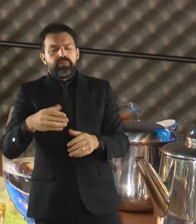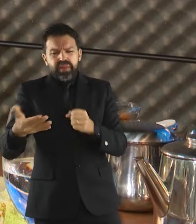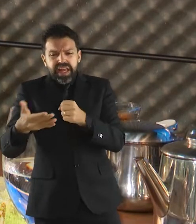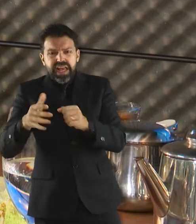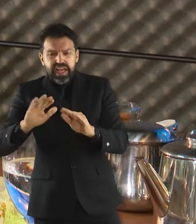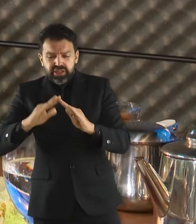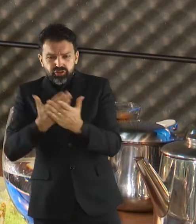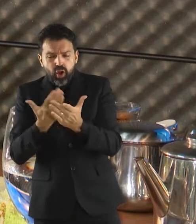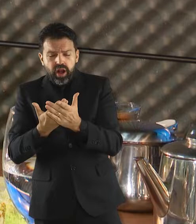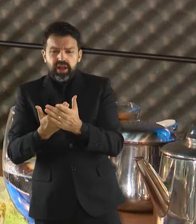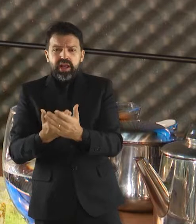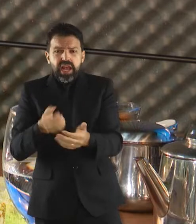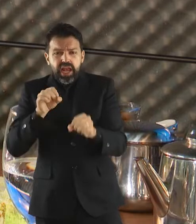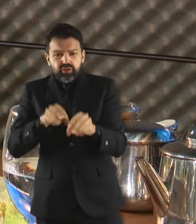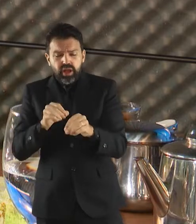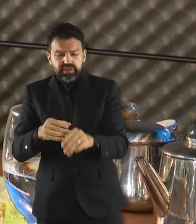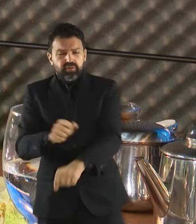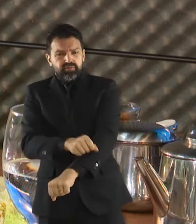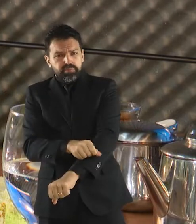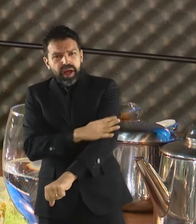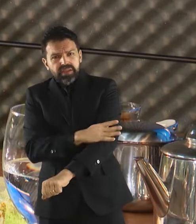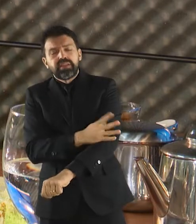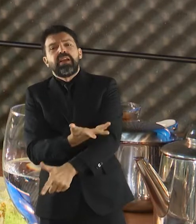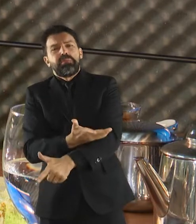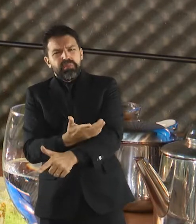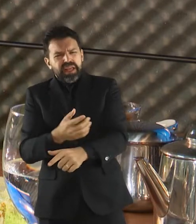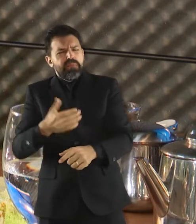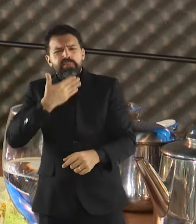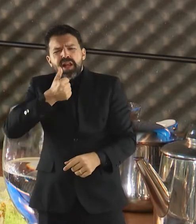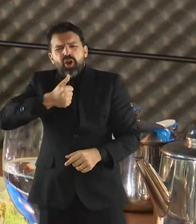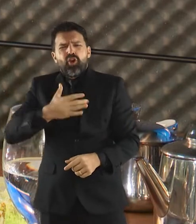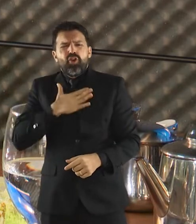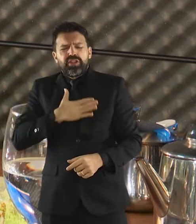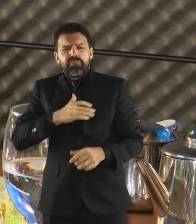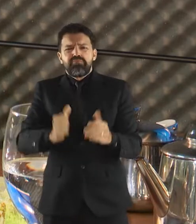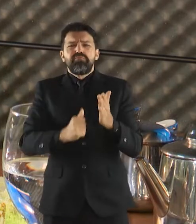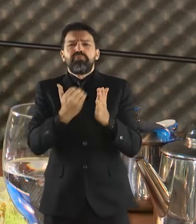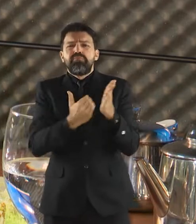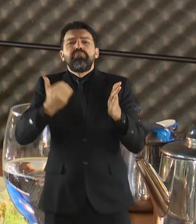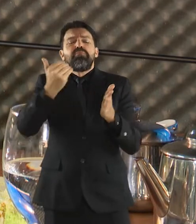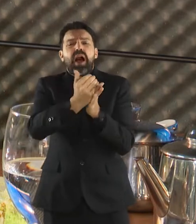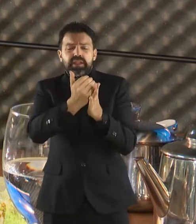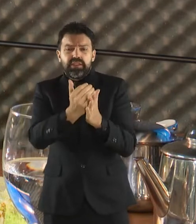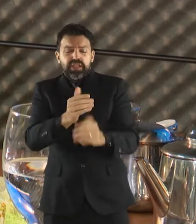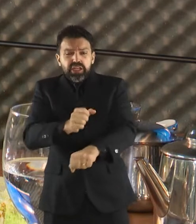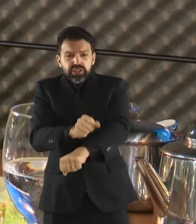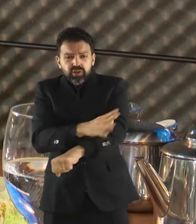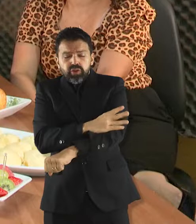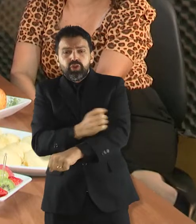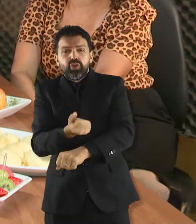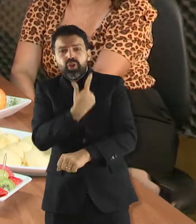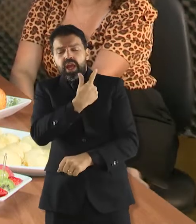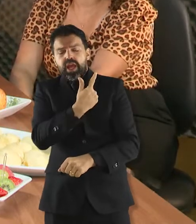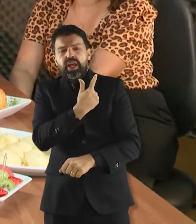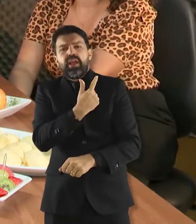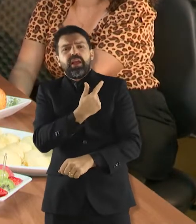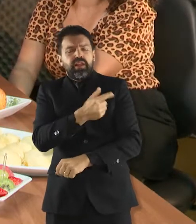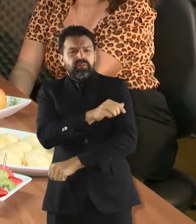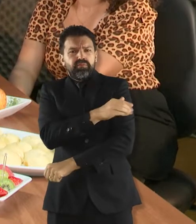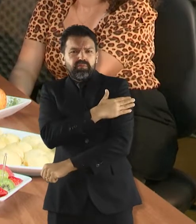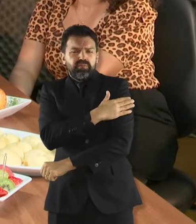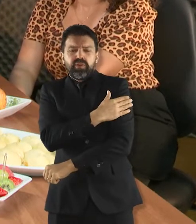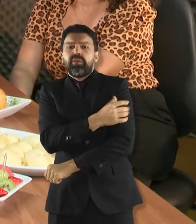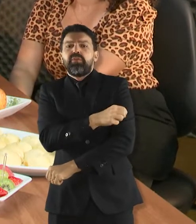básica, de escola de educação infantil. Sempre gostei mais da educação infantil do que o ensino fundamental, né? Trabalhar com as Sim, sempre gostei. Né?